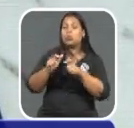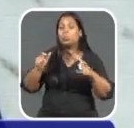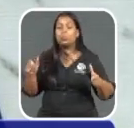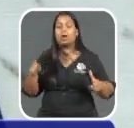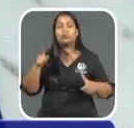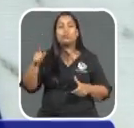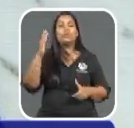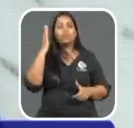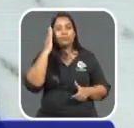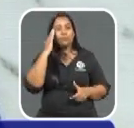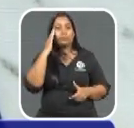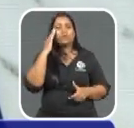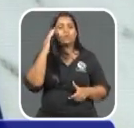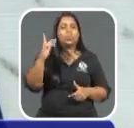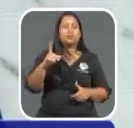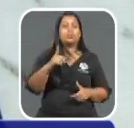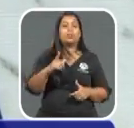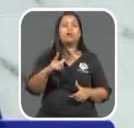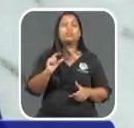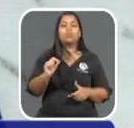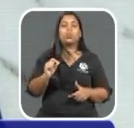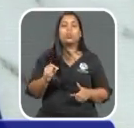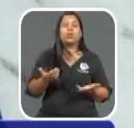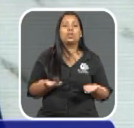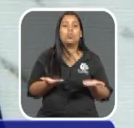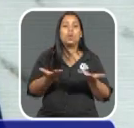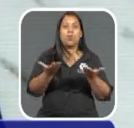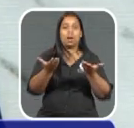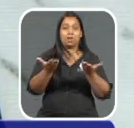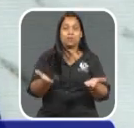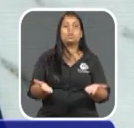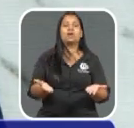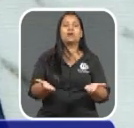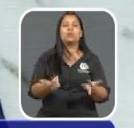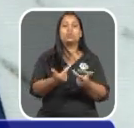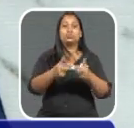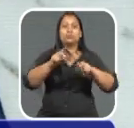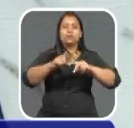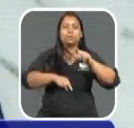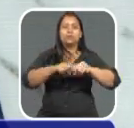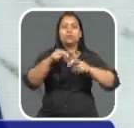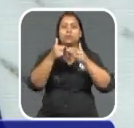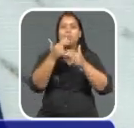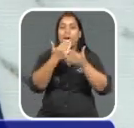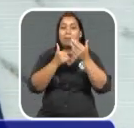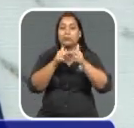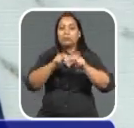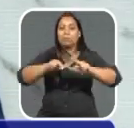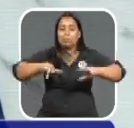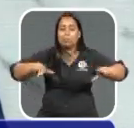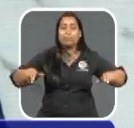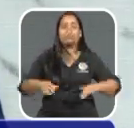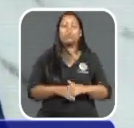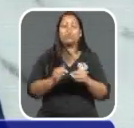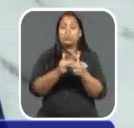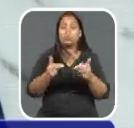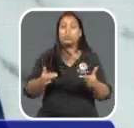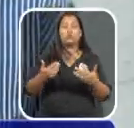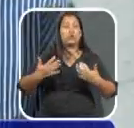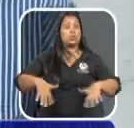Eu vi que o senhor tem também um projeto de doação e reutilização de gêneros alimentícios, que também foi uma questão muito grande, né, durante a